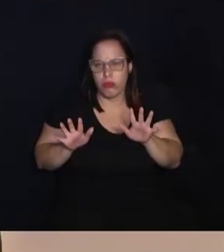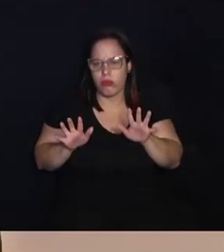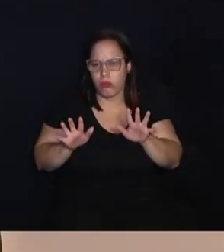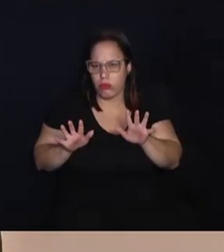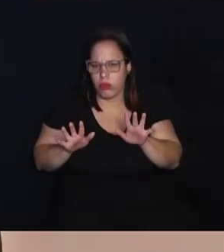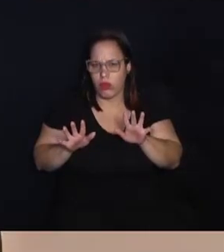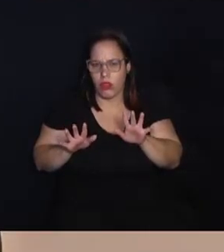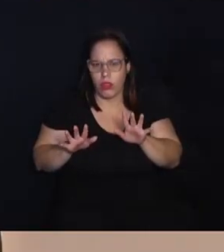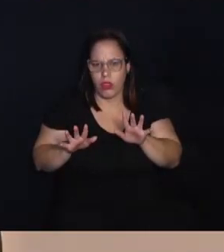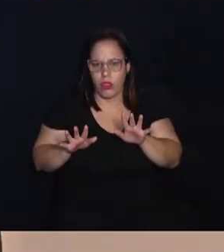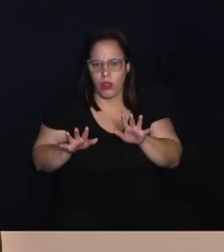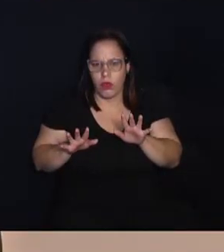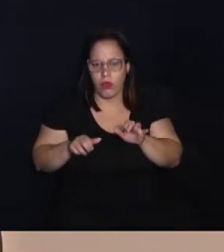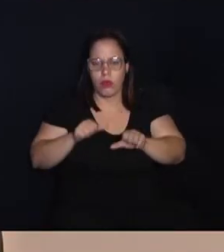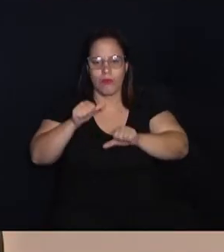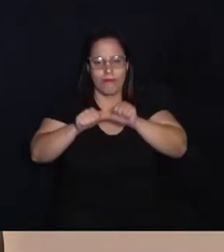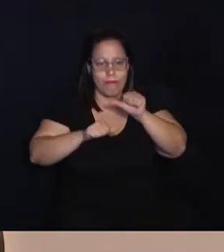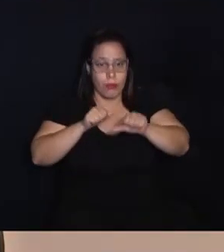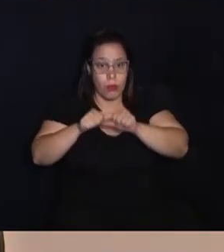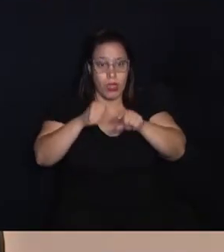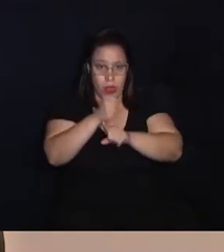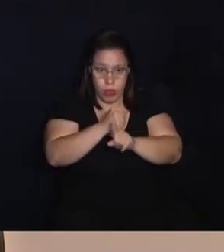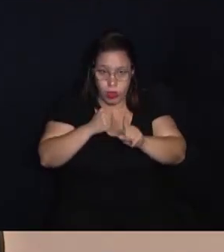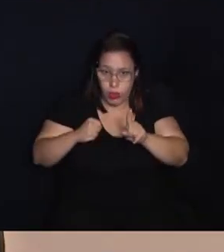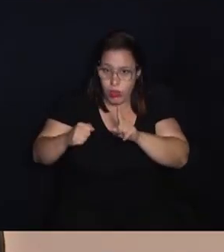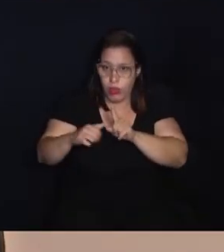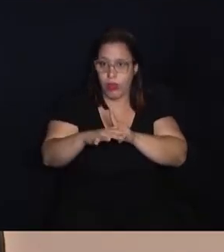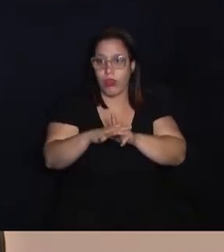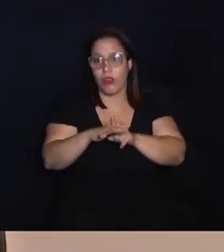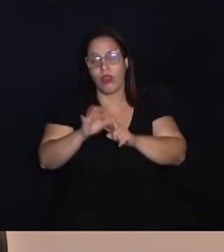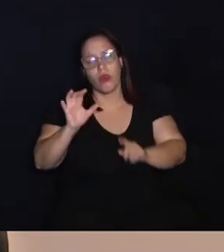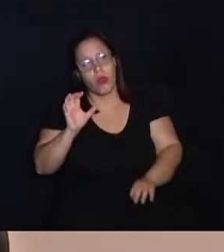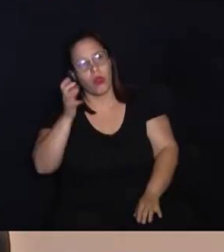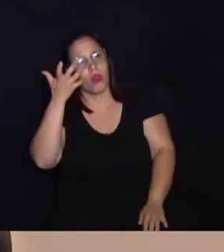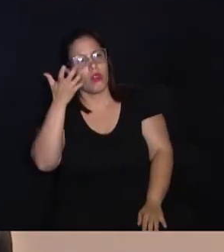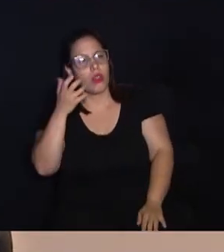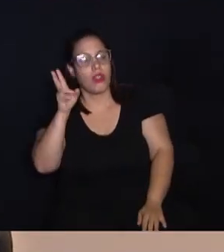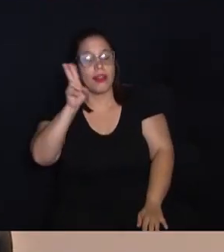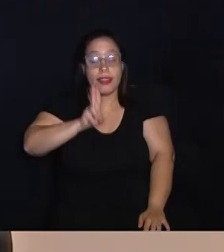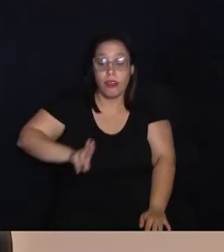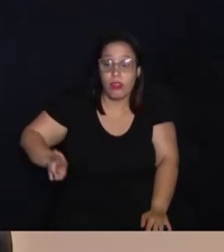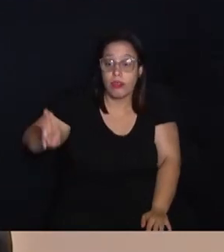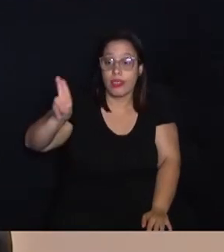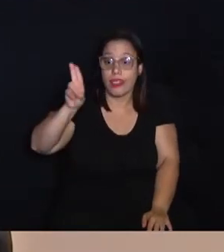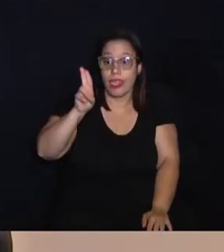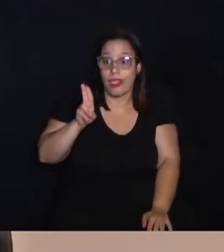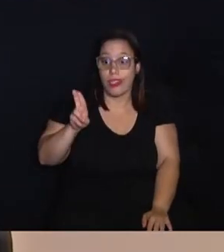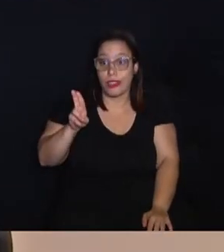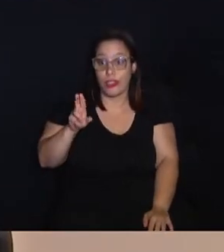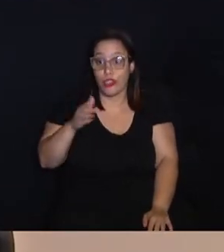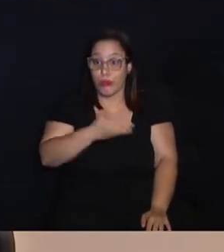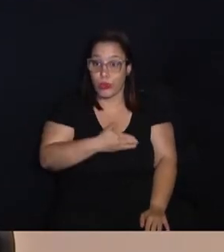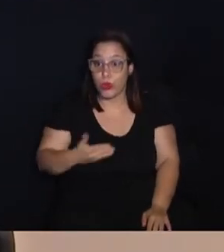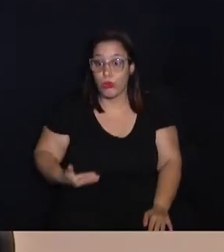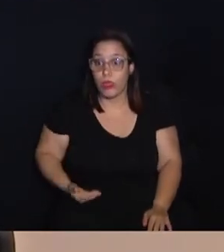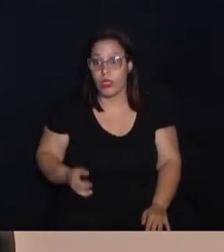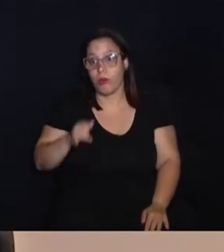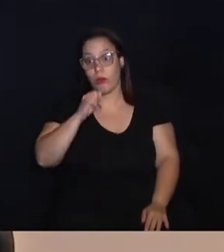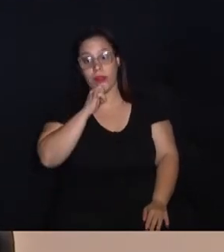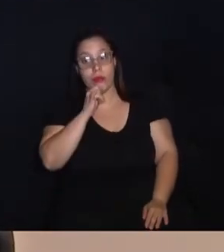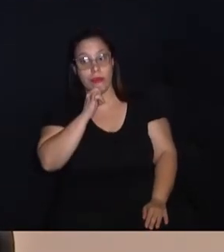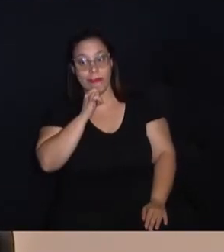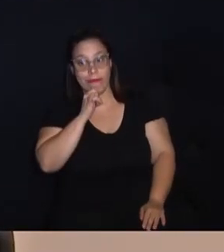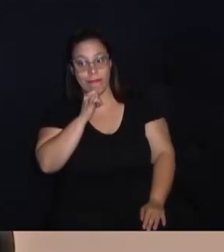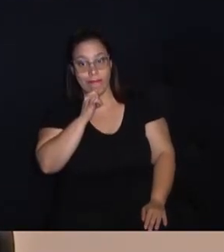muito a ver também com as mudanças sociais, as mudanças que vêm ocorrendo nas universidades públicas, sobretudo, no